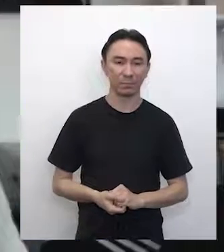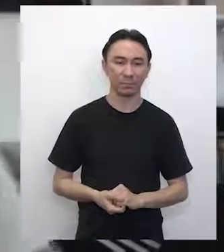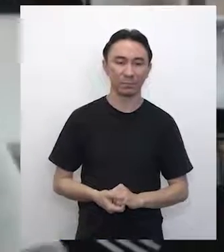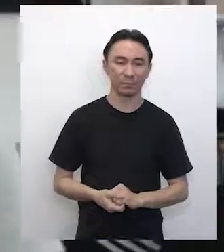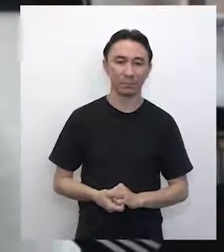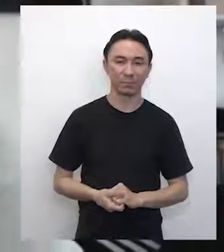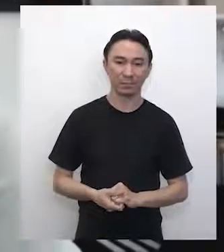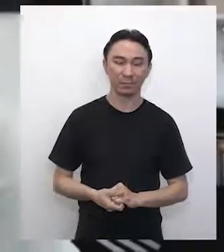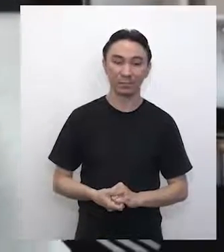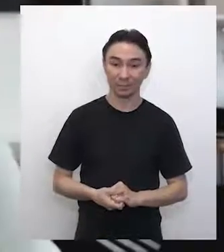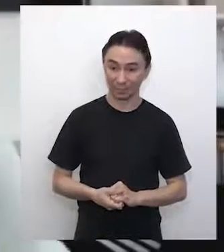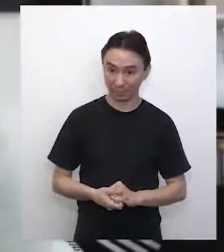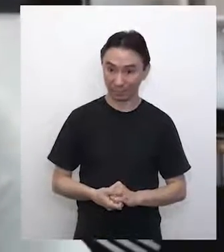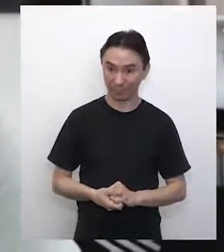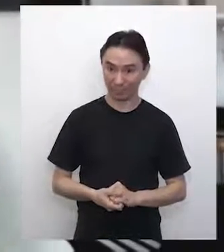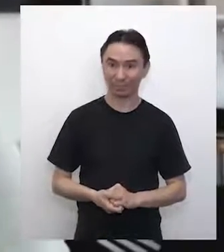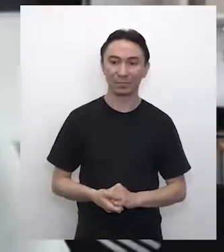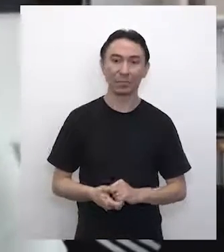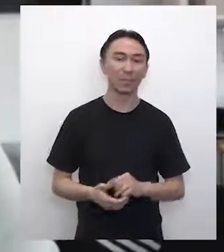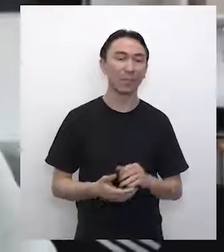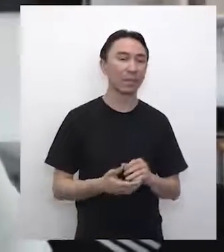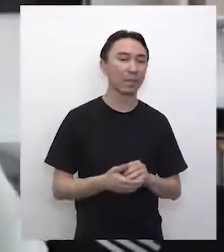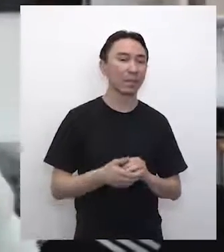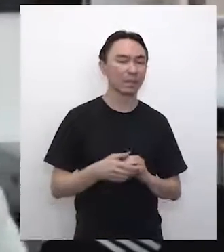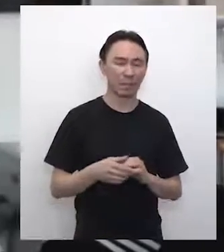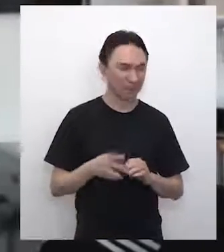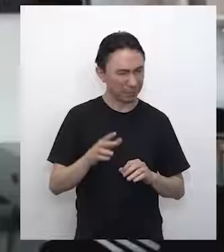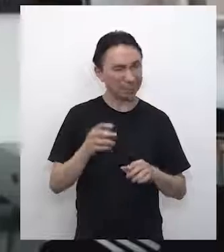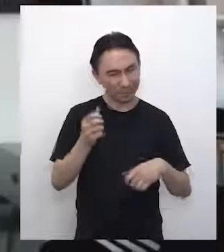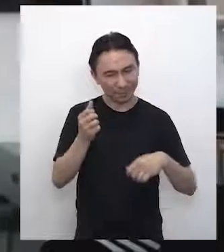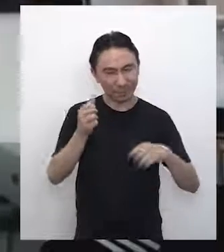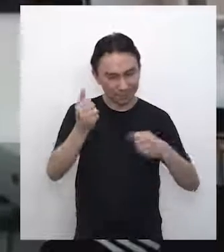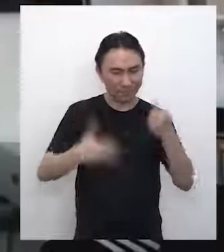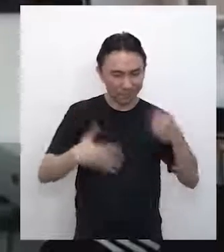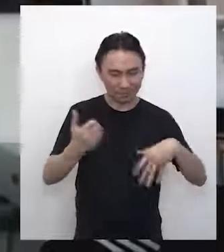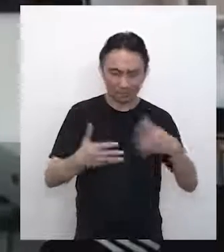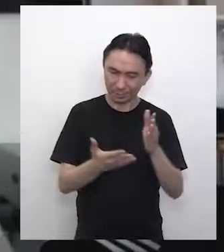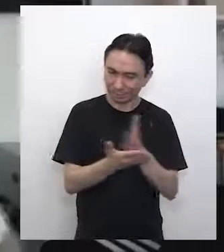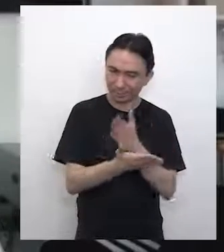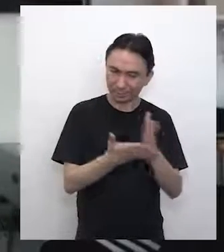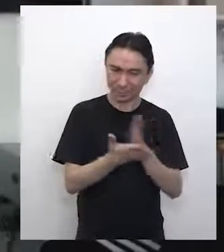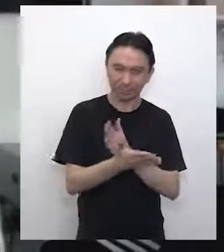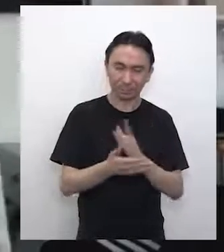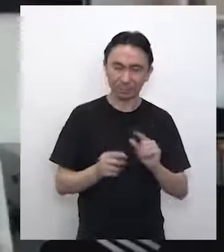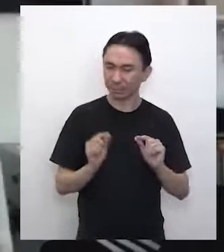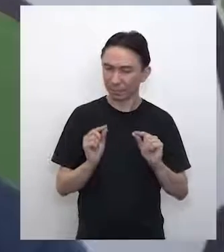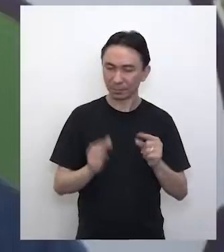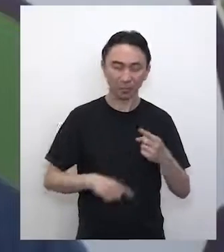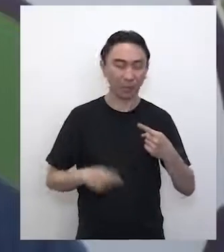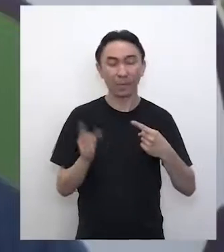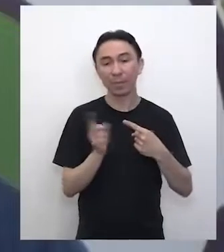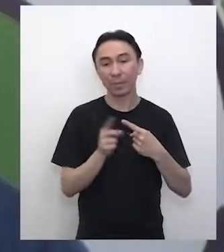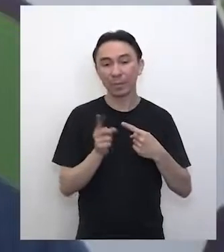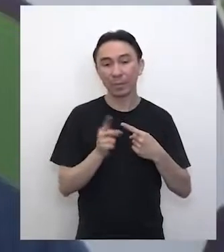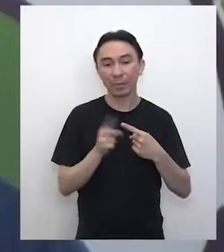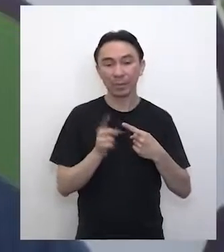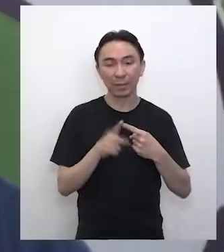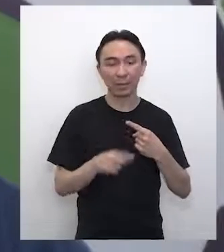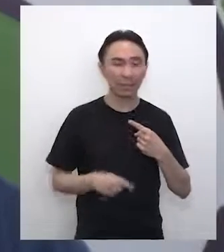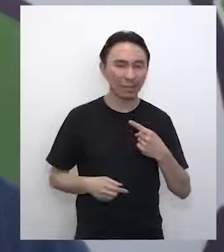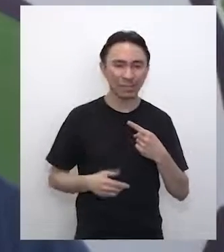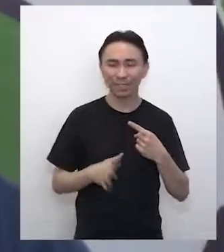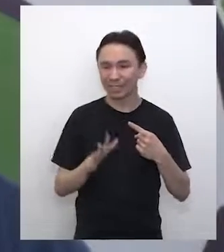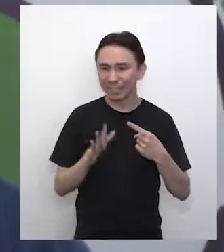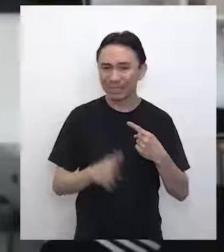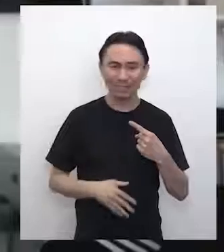Vamos lá, gente. Então, algumas coisas que eu tenho a apontar para vocês, tá? Então, assim, o que acontece? Primeira coisa, professor, o que é